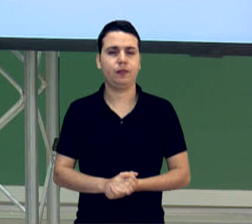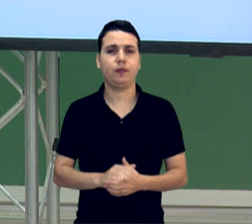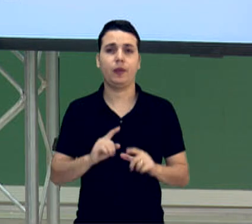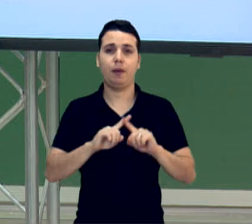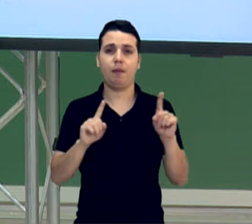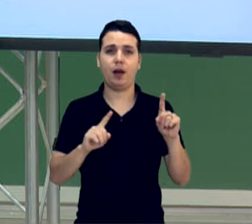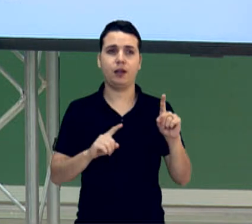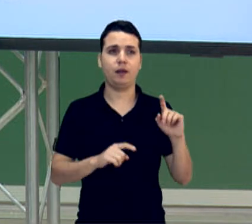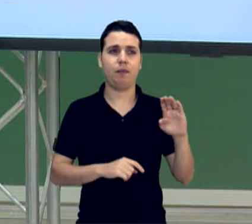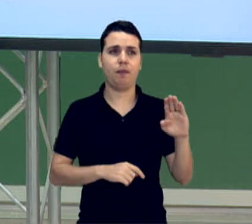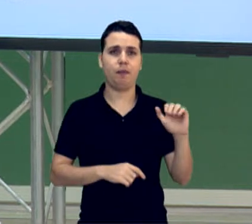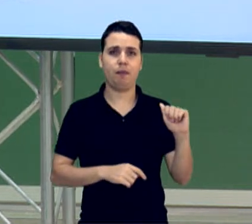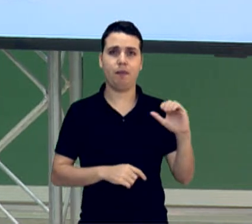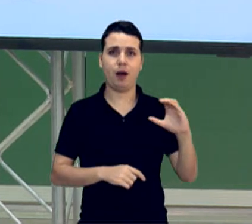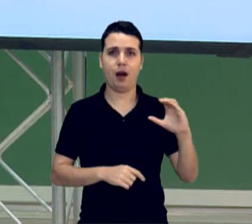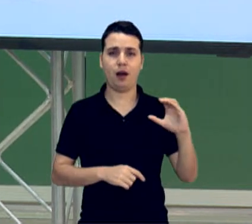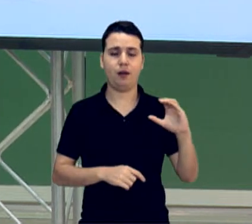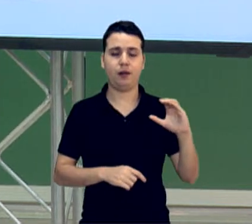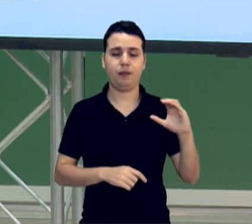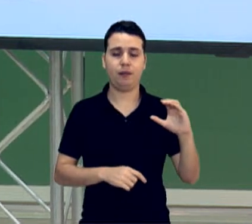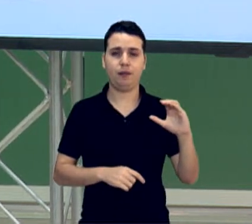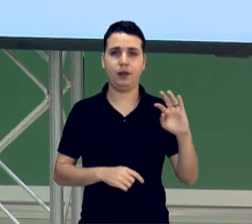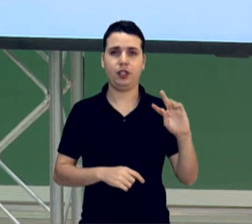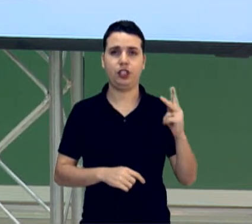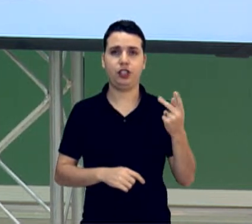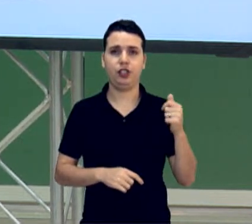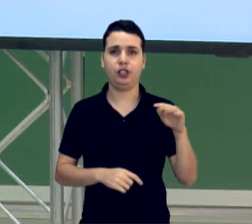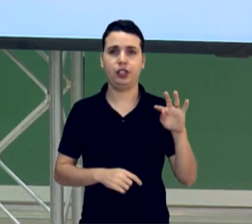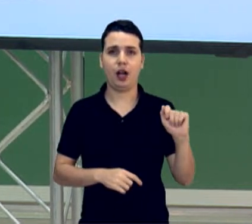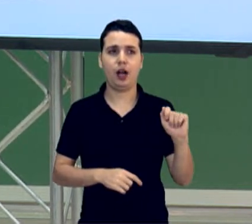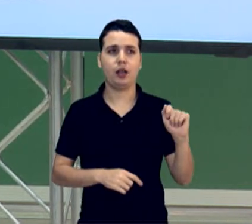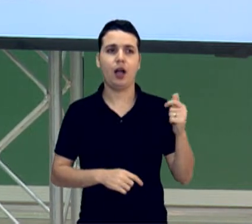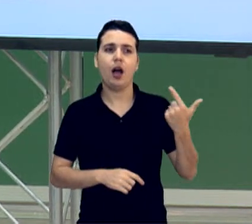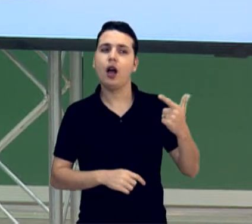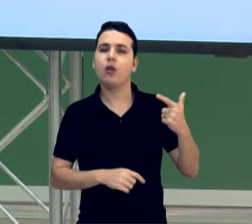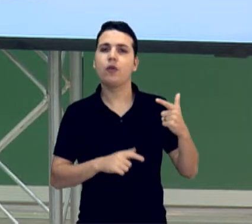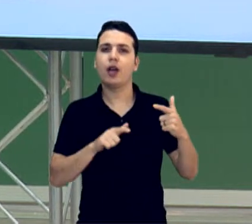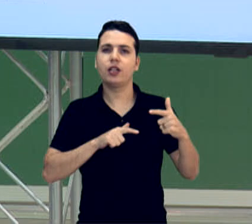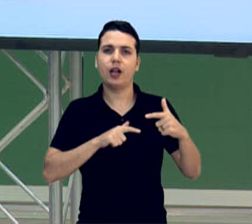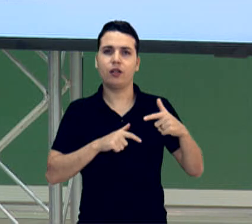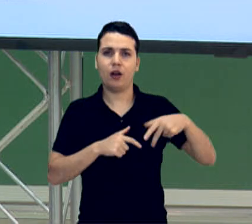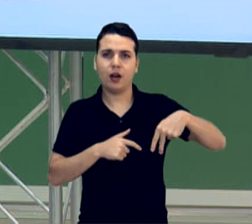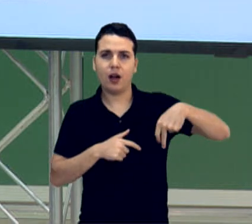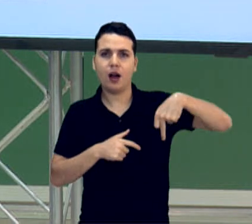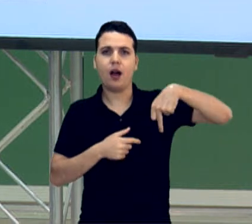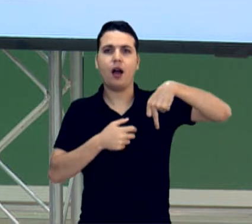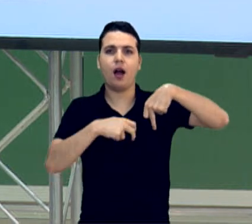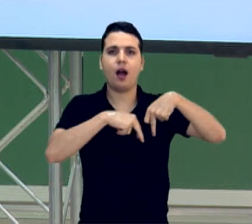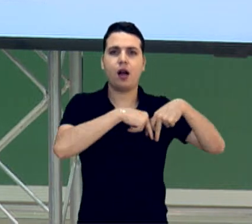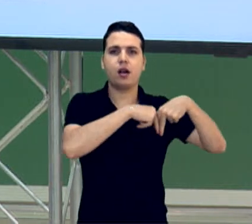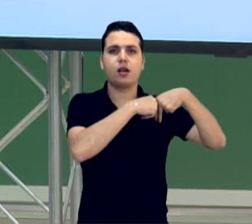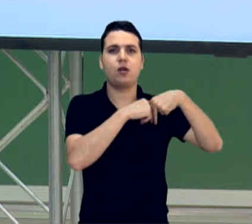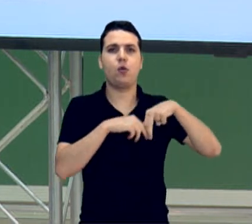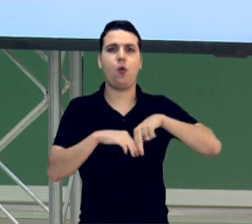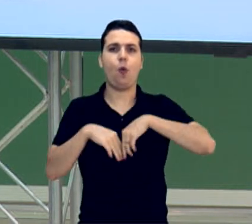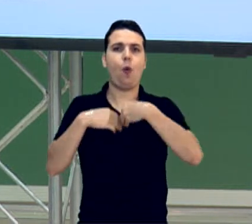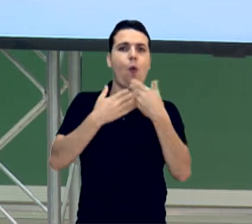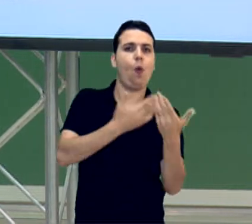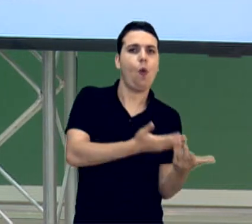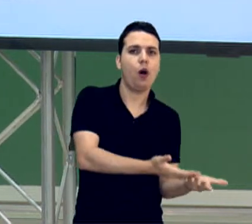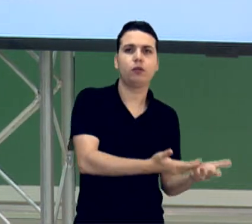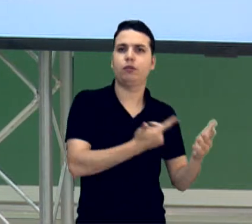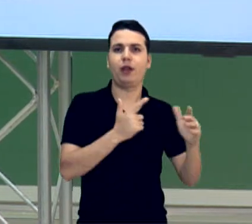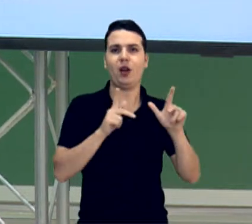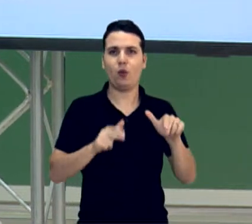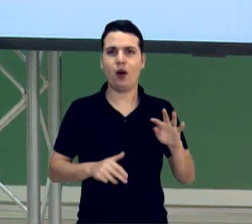na bachata não tem aquelas caídas, aqueles ganchos, aquela questão mais firme do